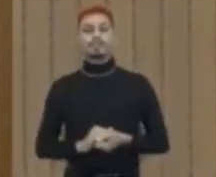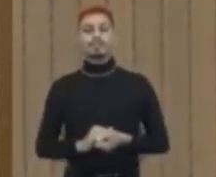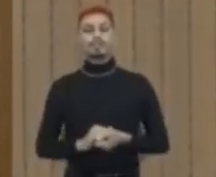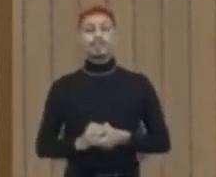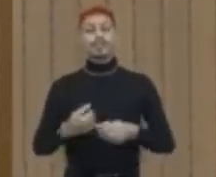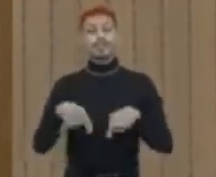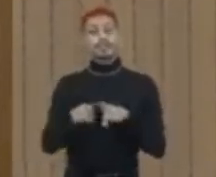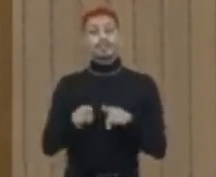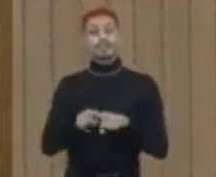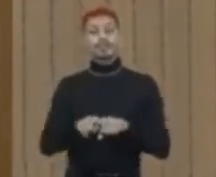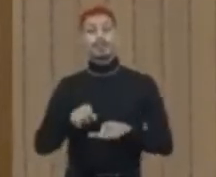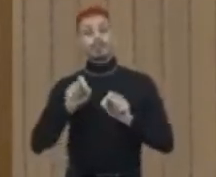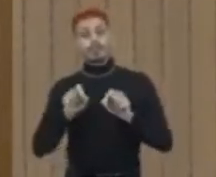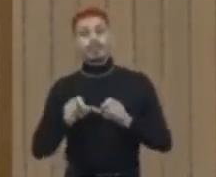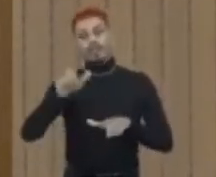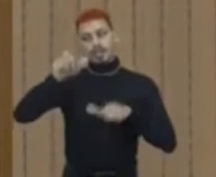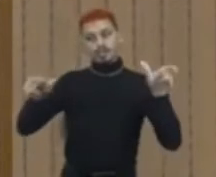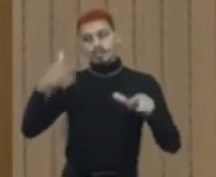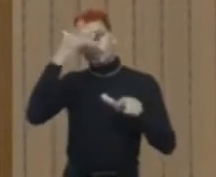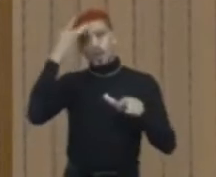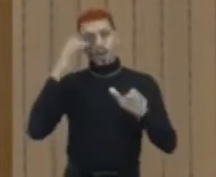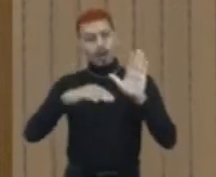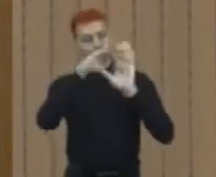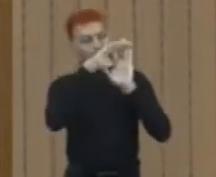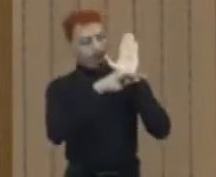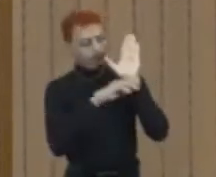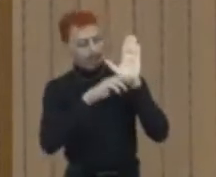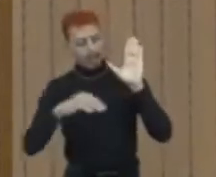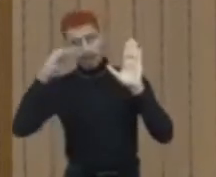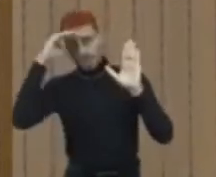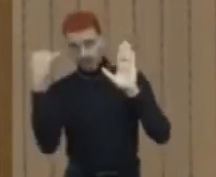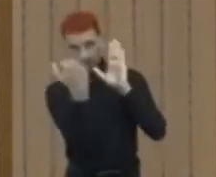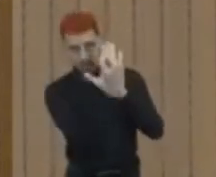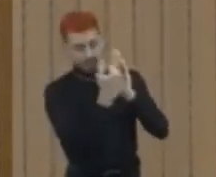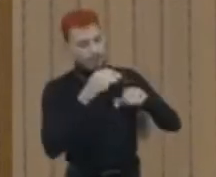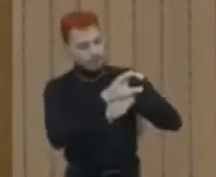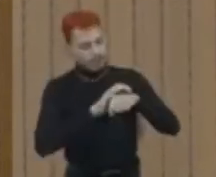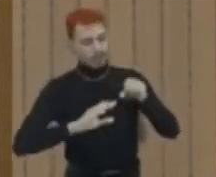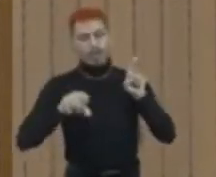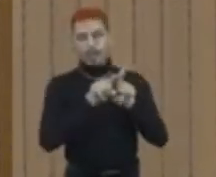fazer com que as pessoas respeitem as normas e a nossa Constituição.